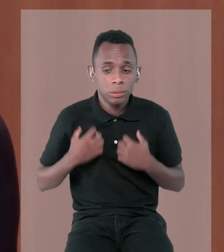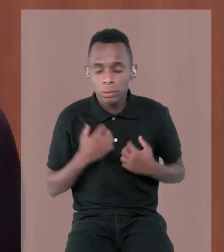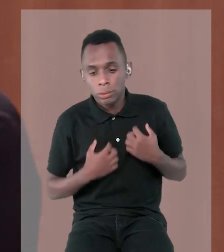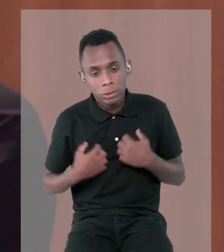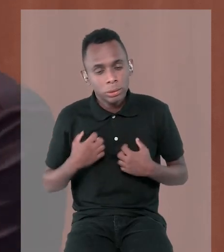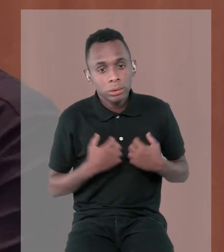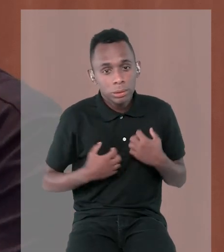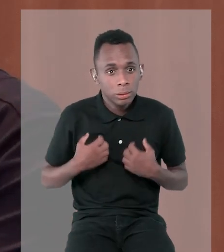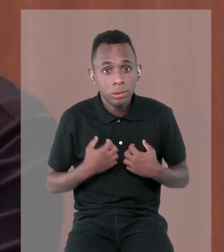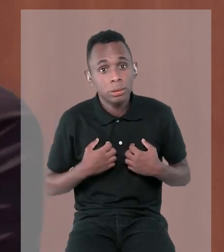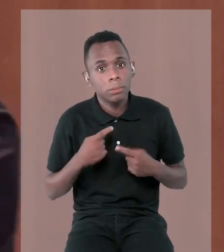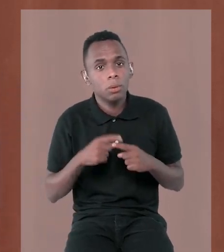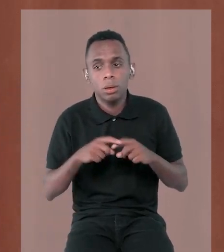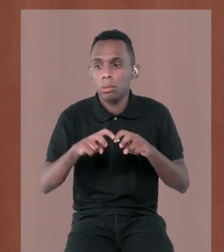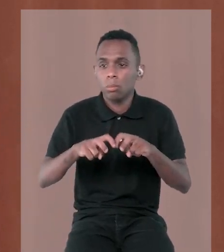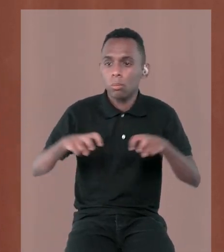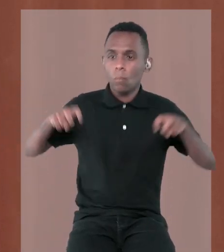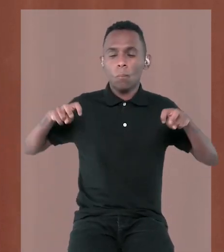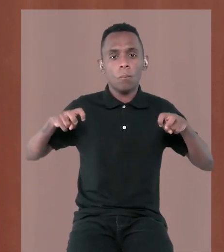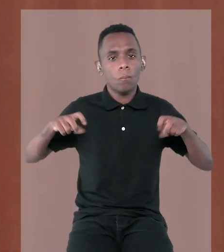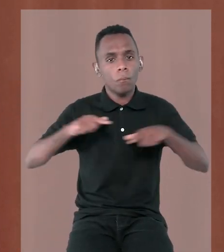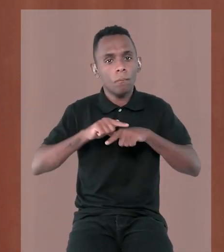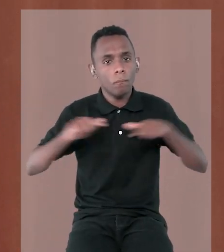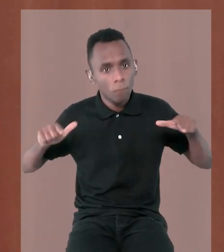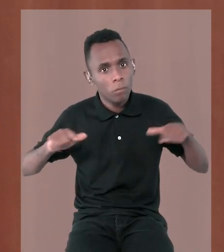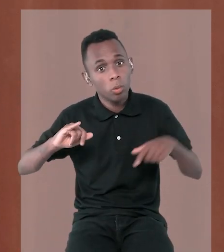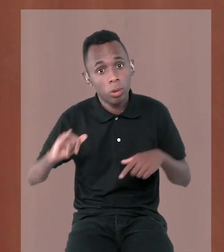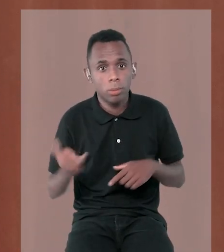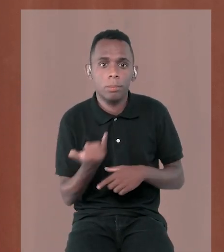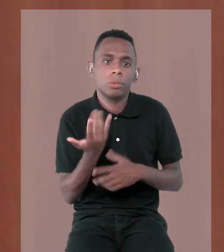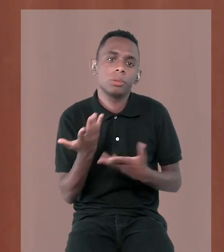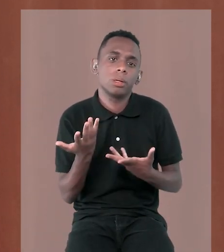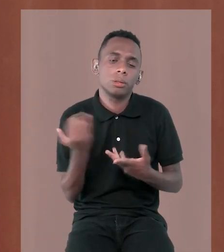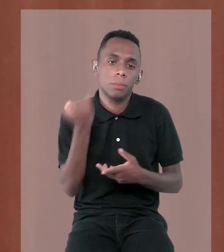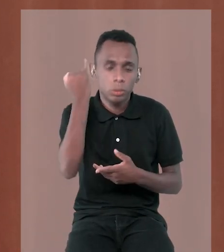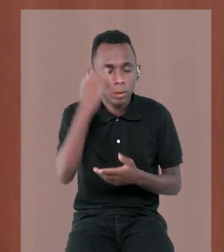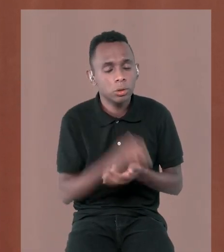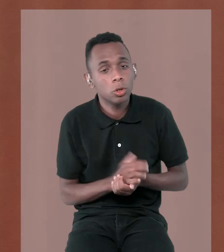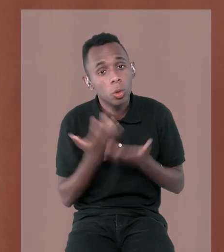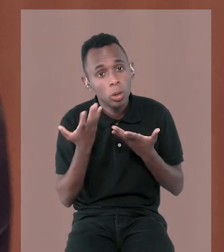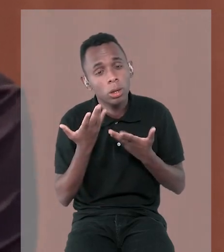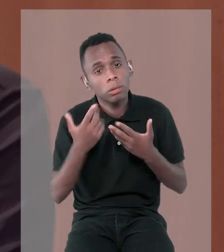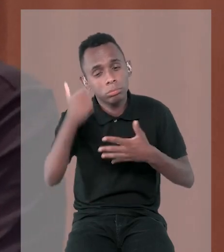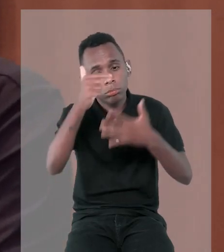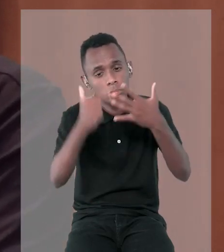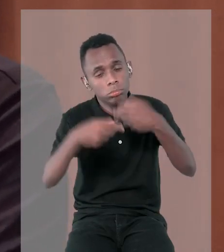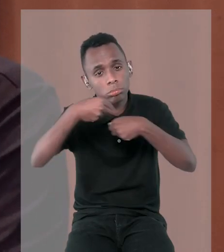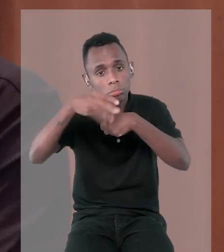desconfortável por esse tanto de cadeiras vazias numa oportunidade dessa. Eu queria colocar algumas